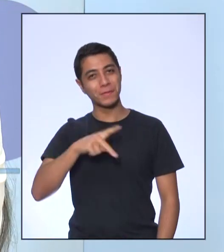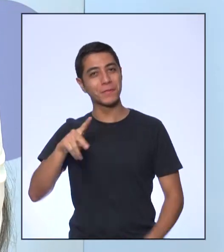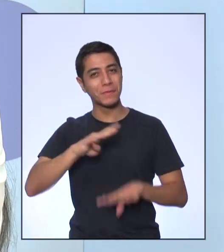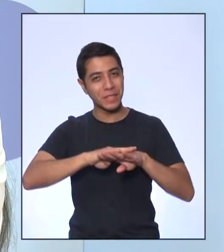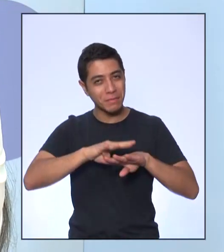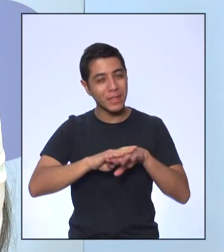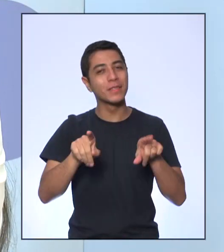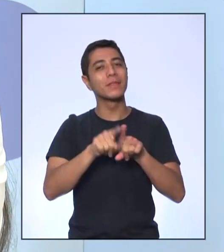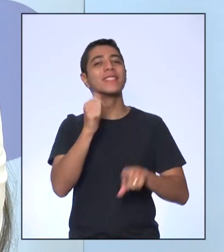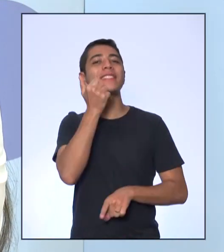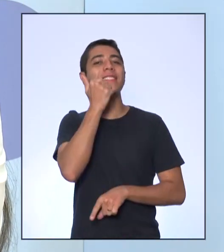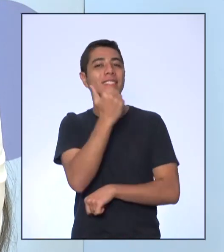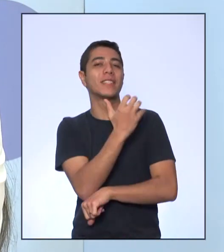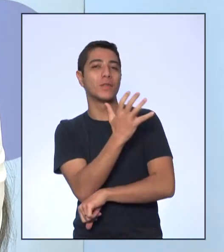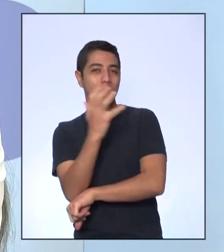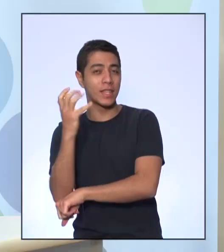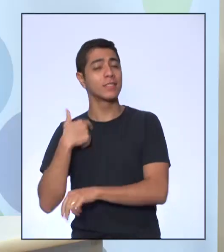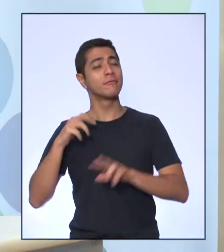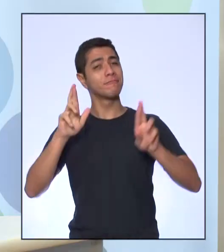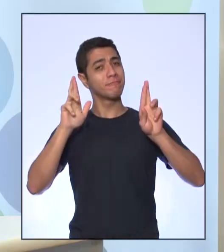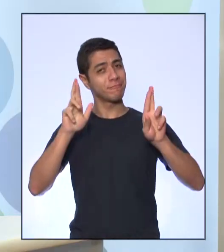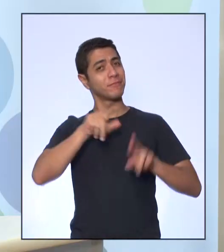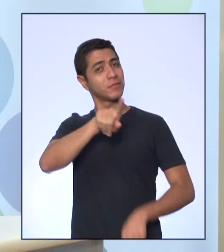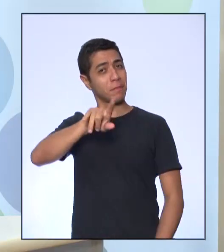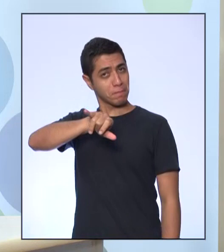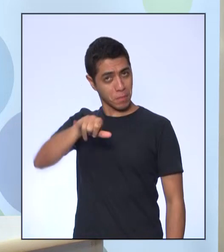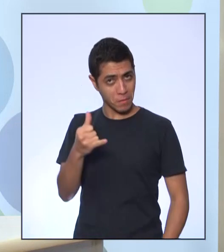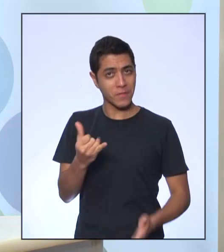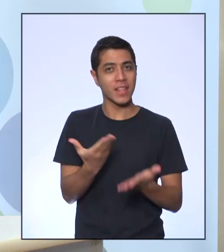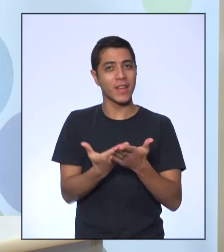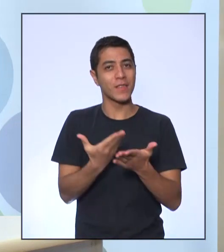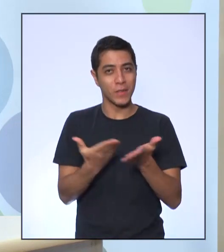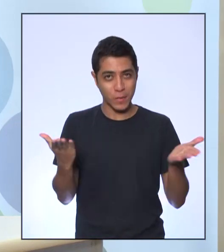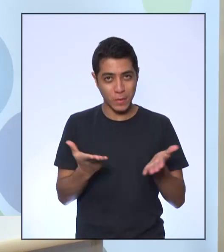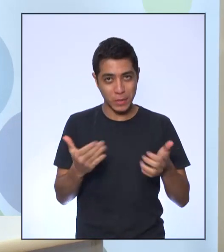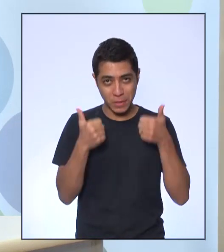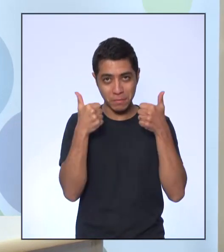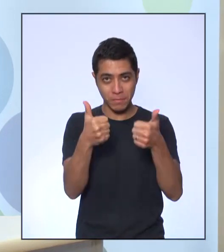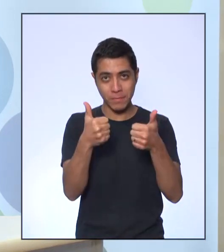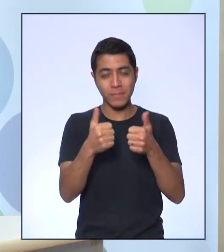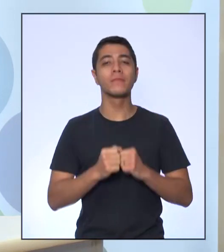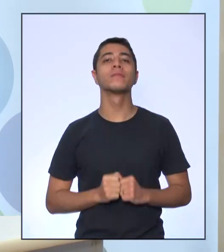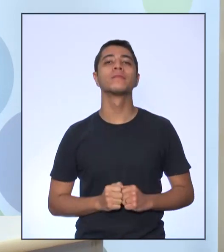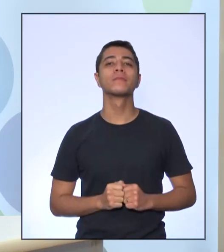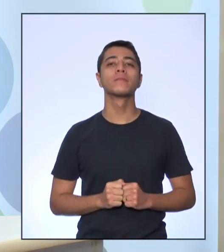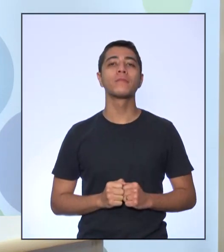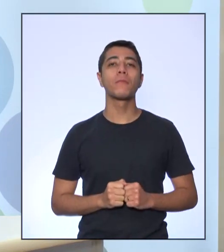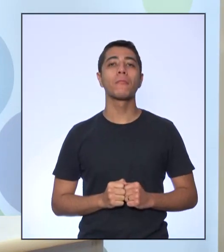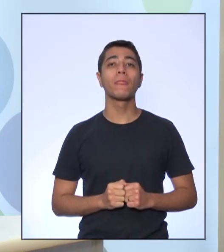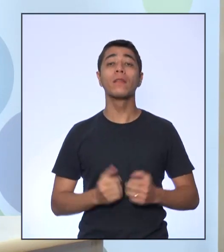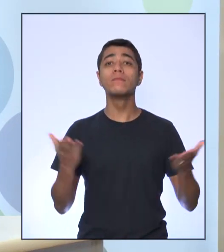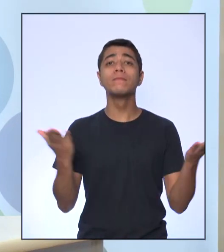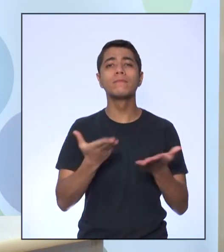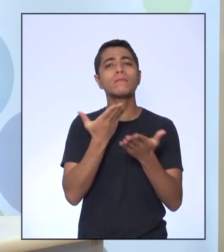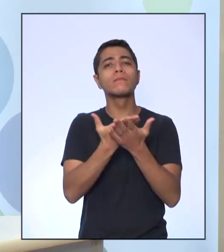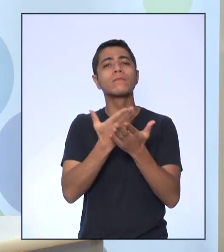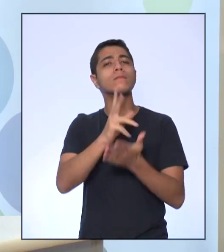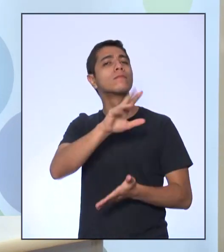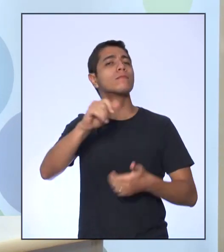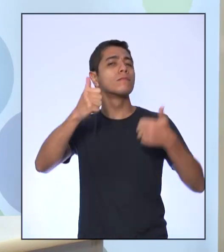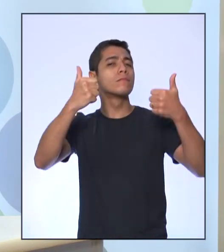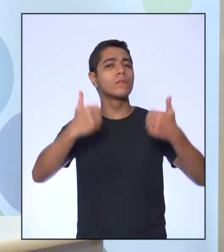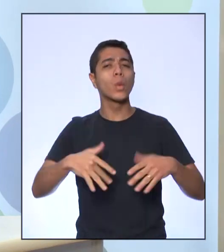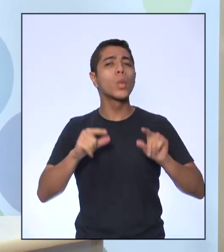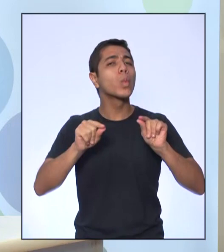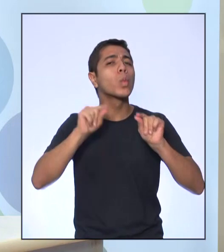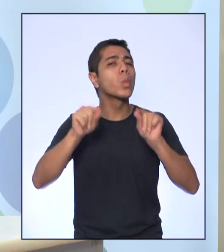que vocês aproveitem muito a aula de hoje. Então, para essa aula de hoje, nós vamos trabalhar um pouco sobre um alinhamento de